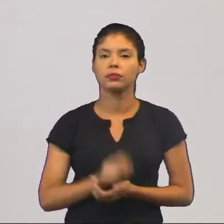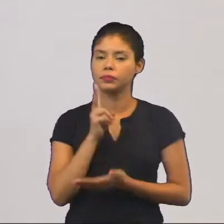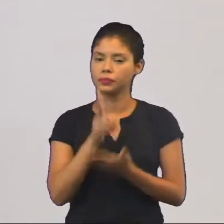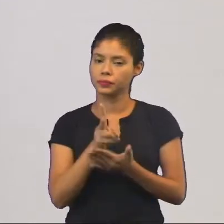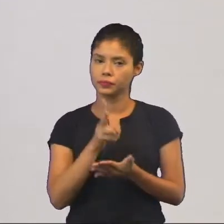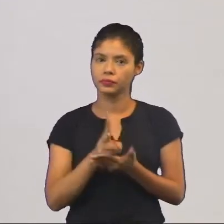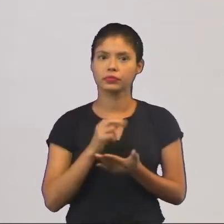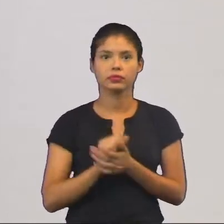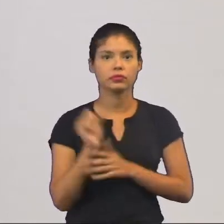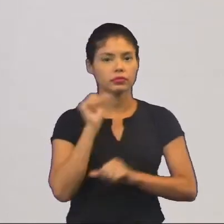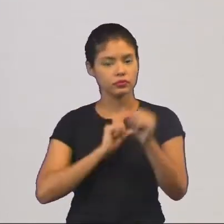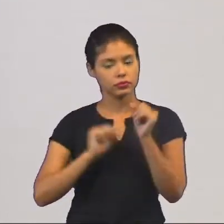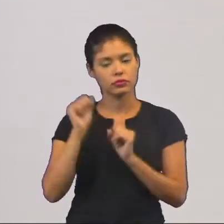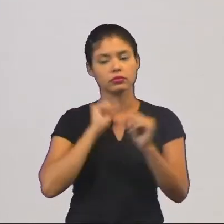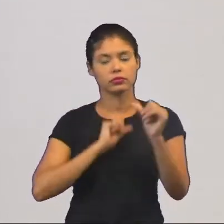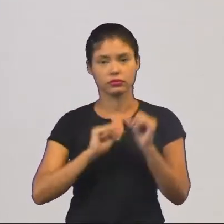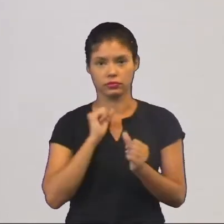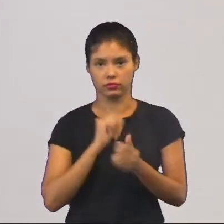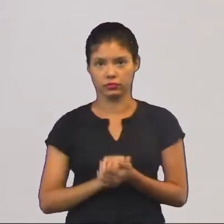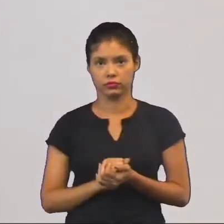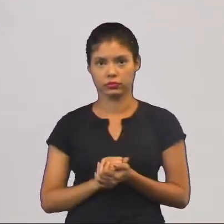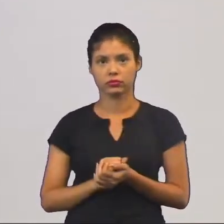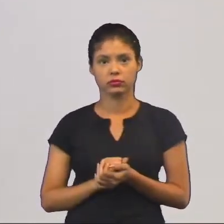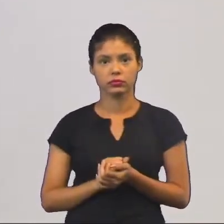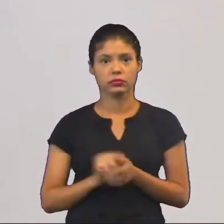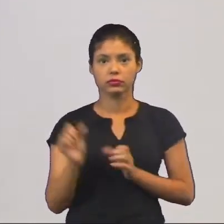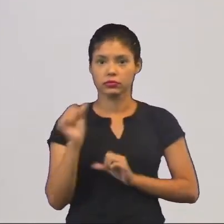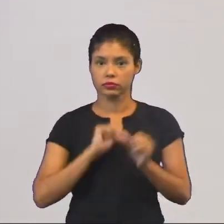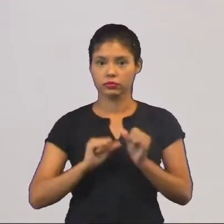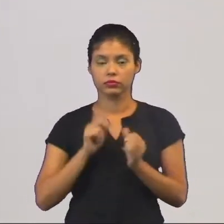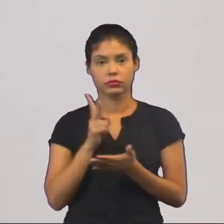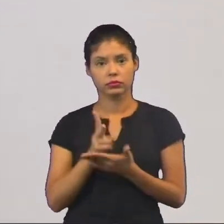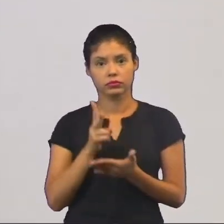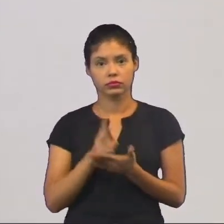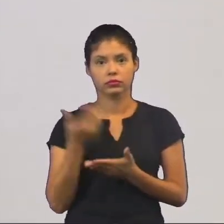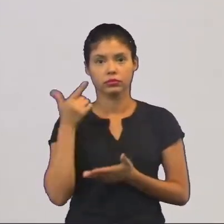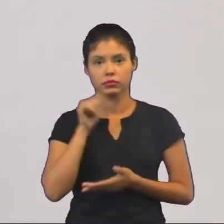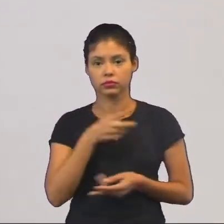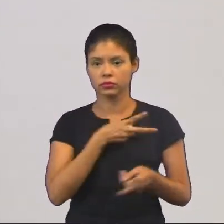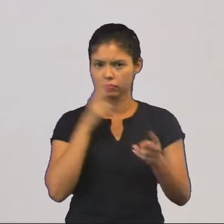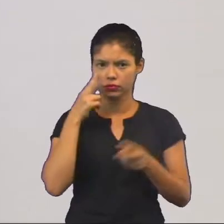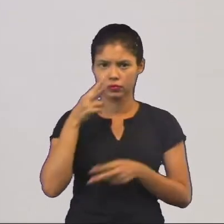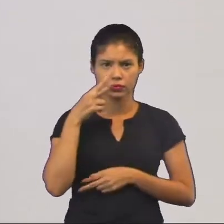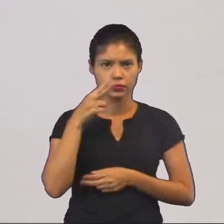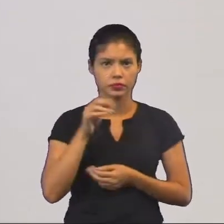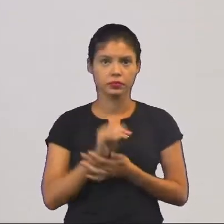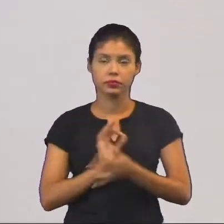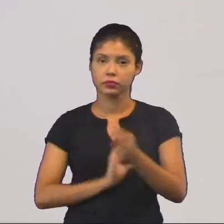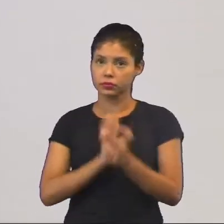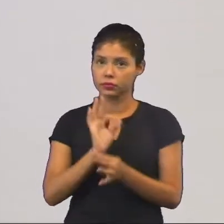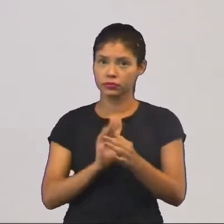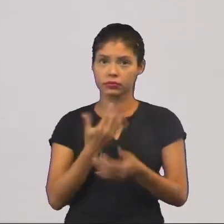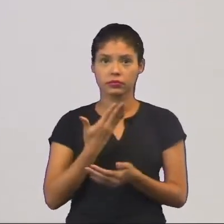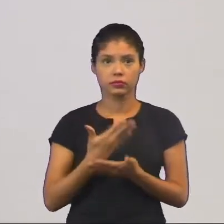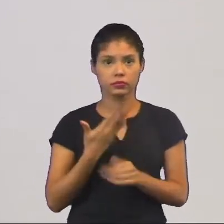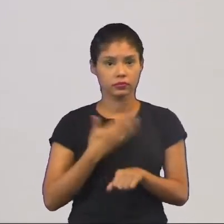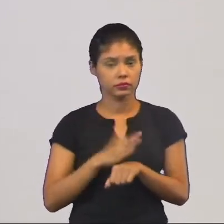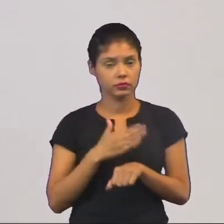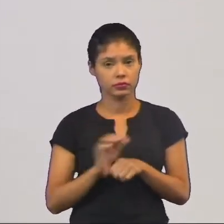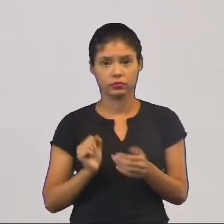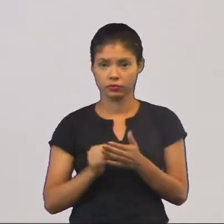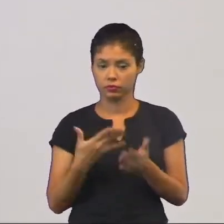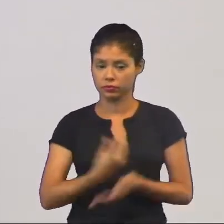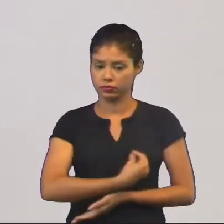está sempre em mudanças, ele está sempre se modificando. Nós conseguimos ver essa modernização